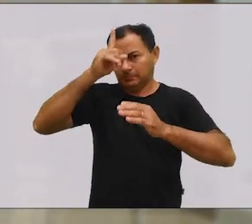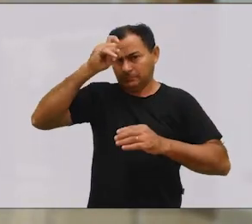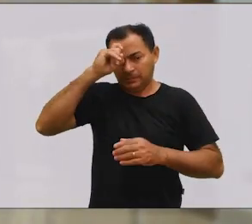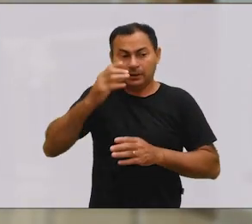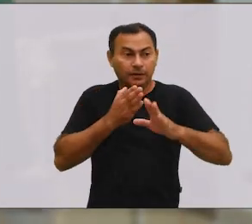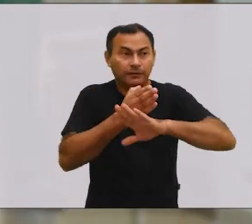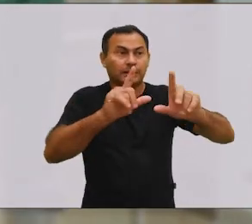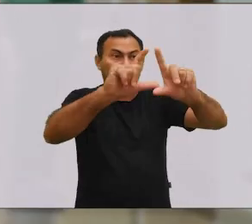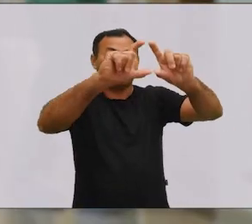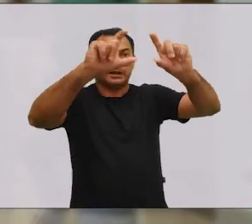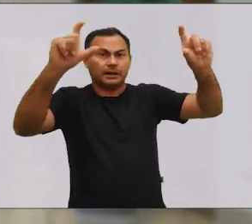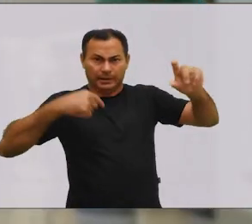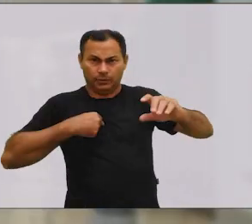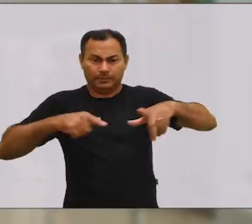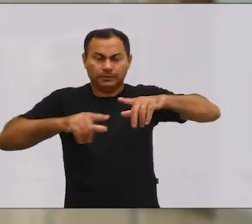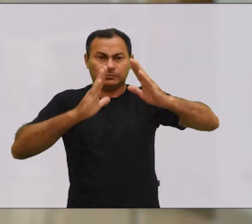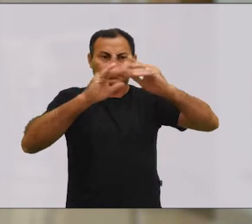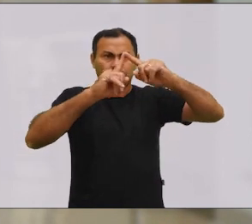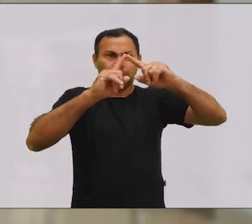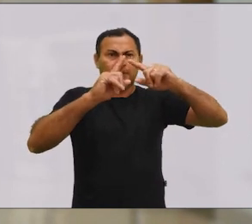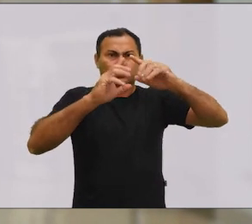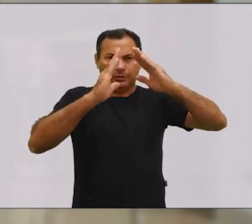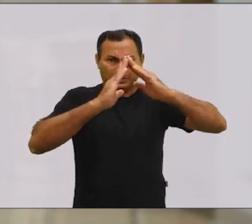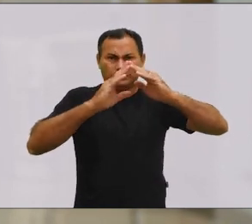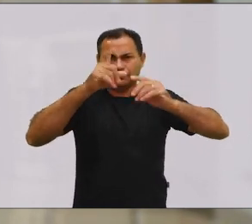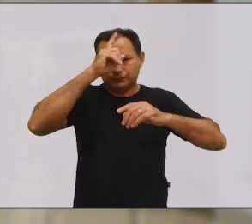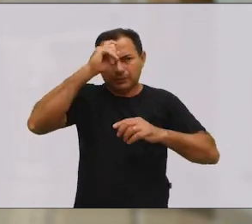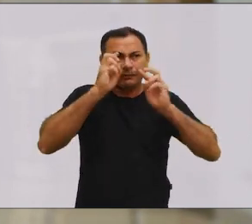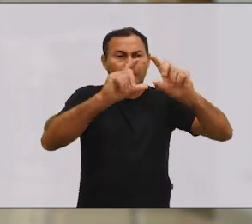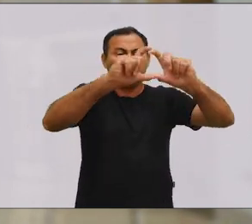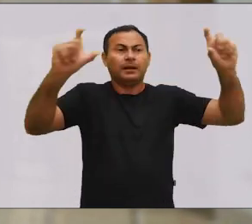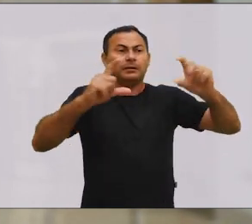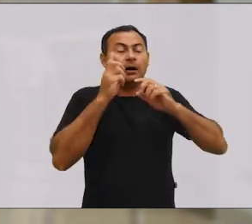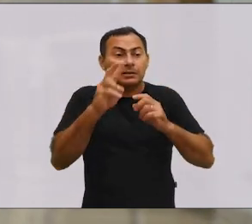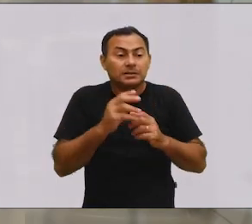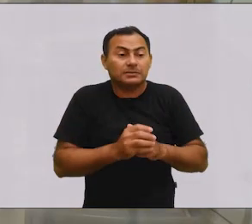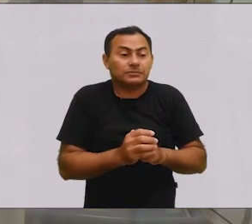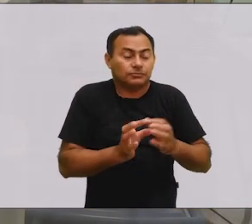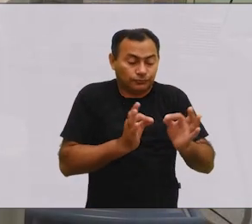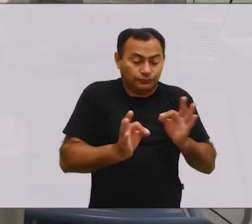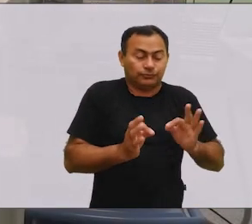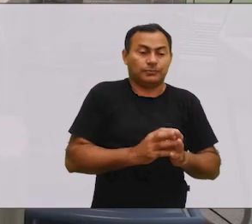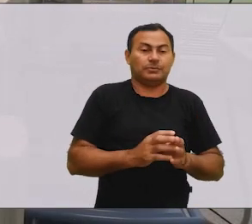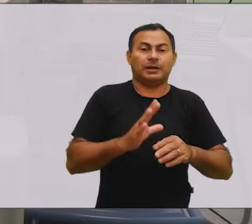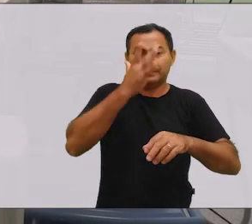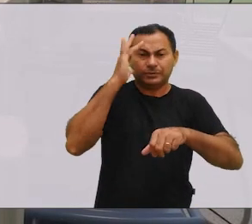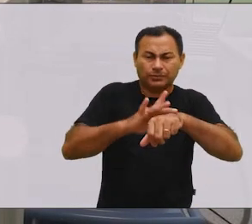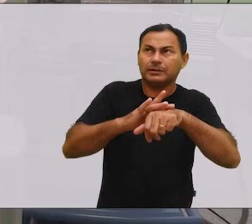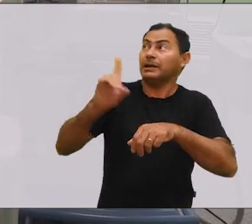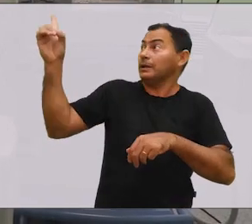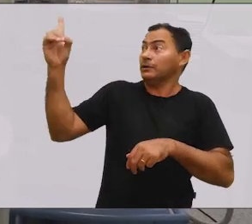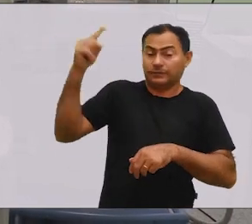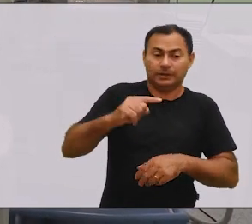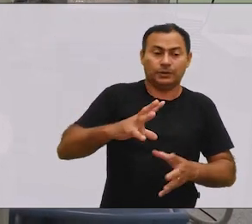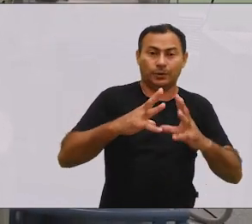cuja entrada havia uma placa com as seguintes palavras. Nós vestimos o ferido, Deus o cura. Os cirurgiões podem